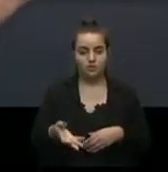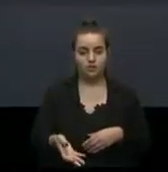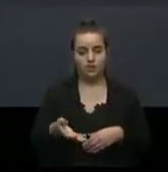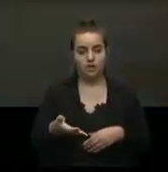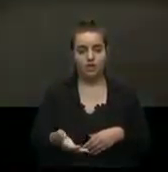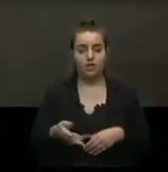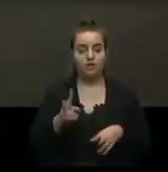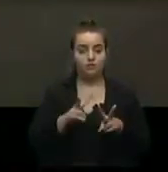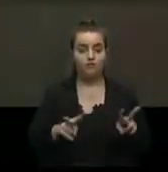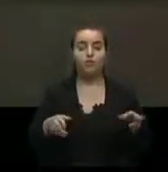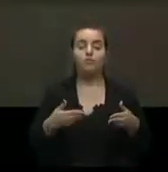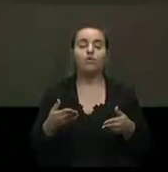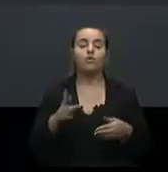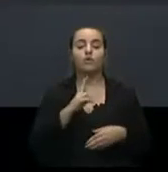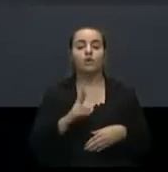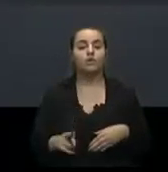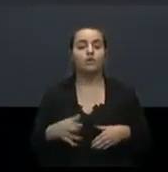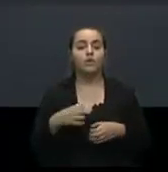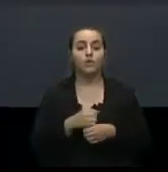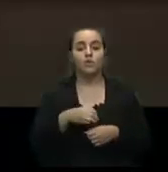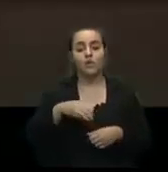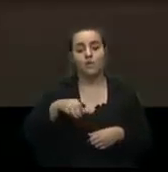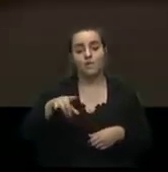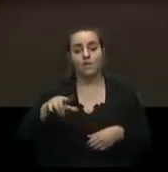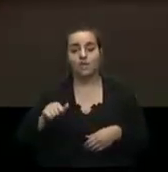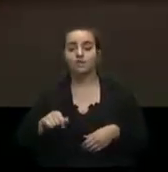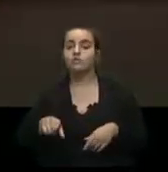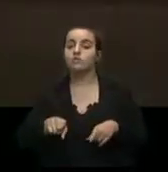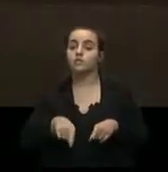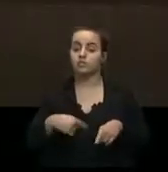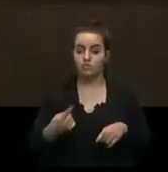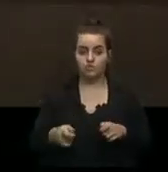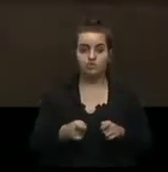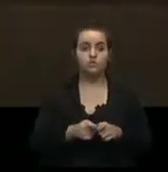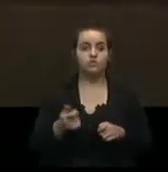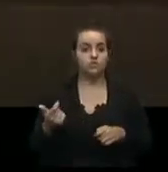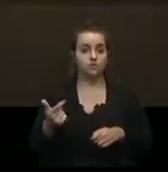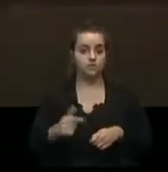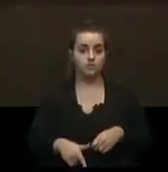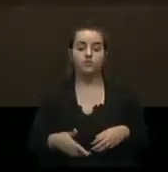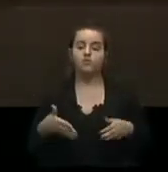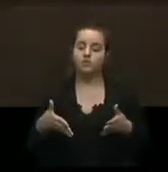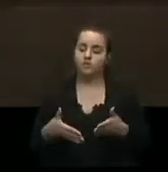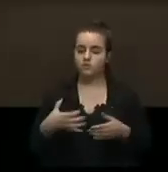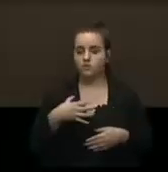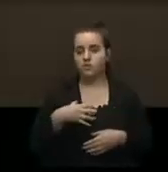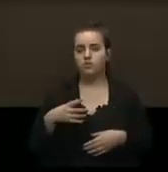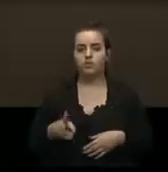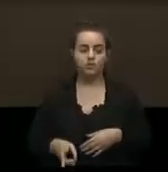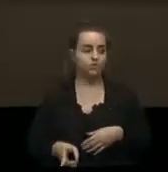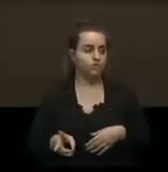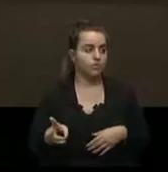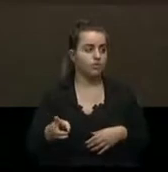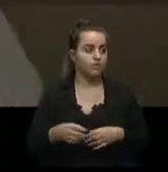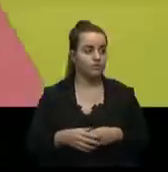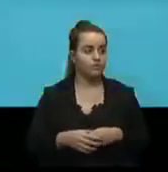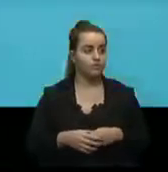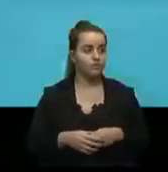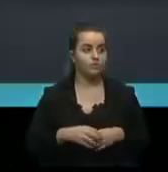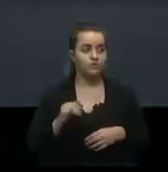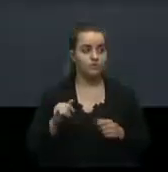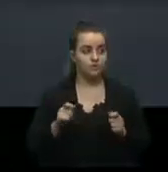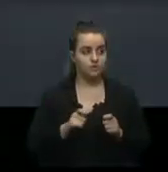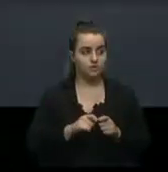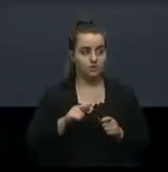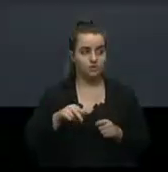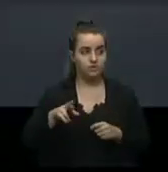média dos resultados. E então vou repetir mais 2 jogadas, tiro a média. E assim continuo. Se fizermos